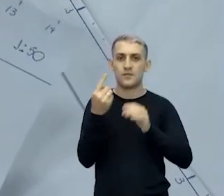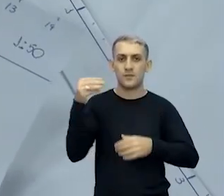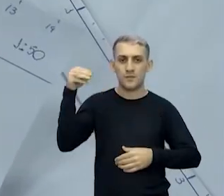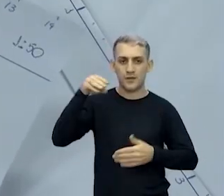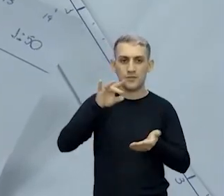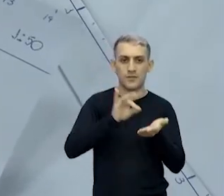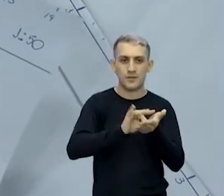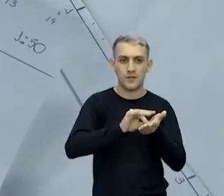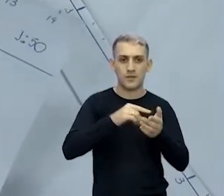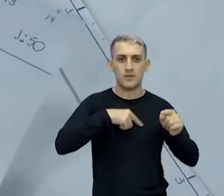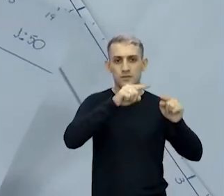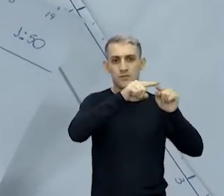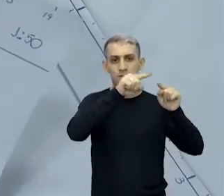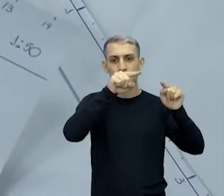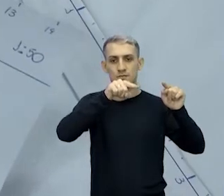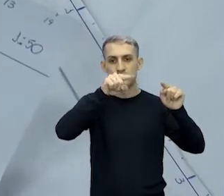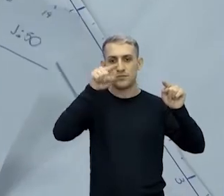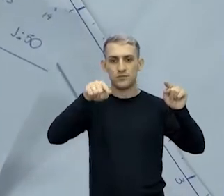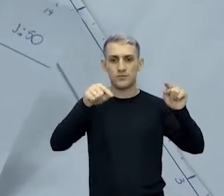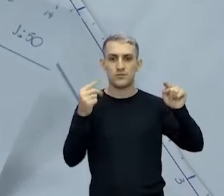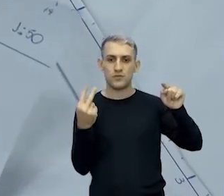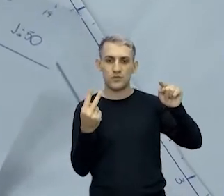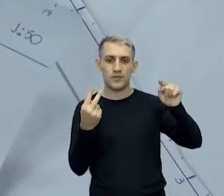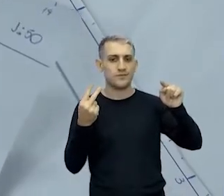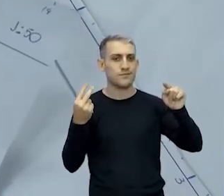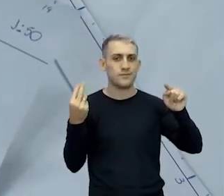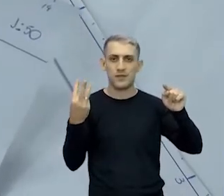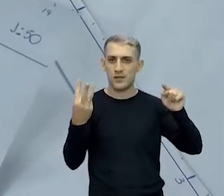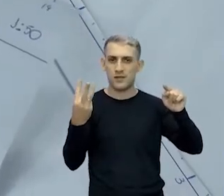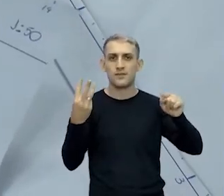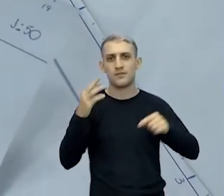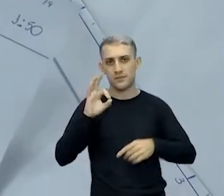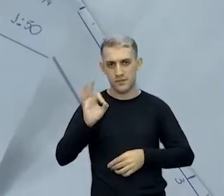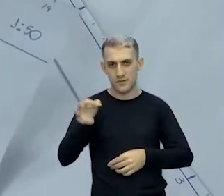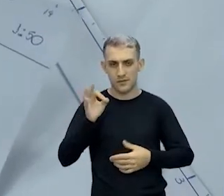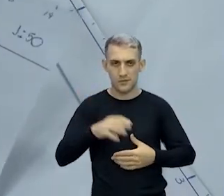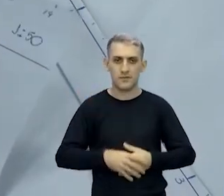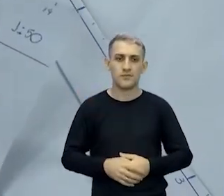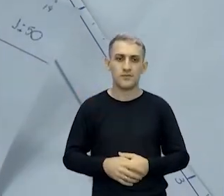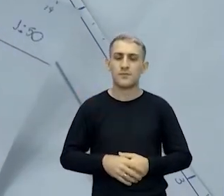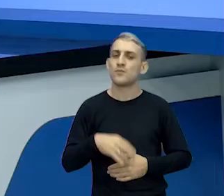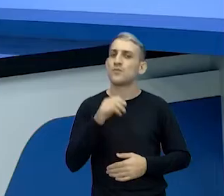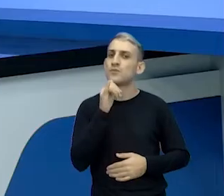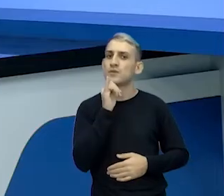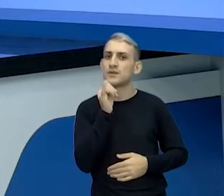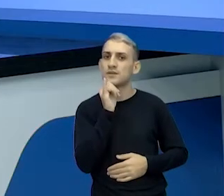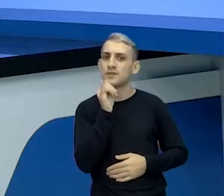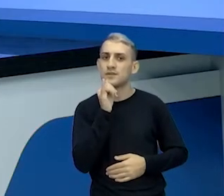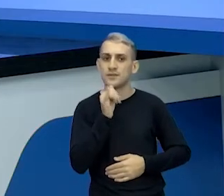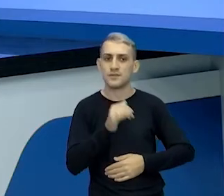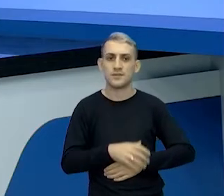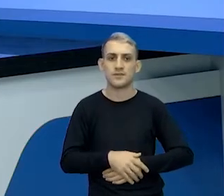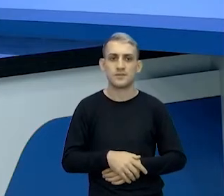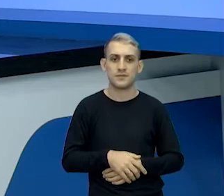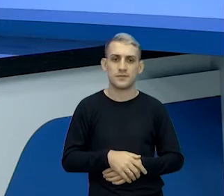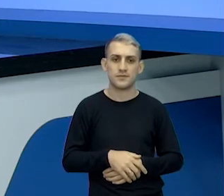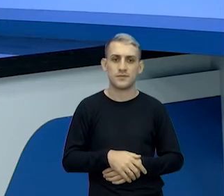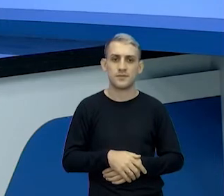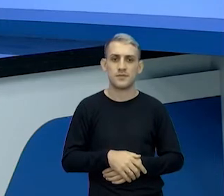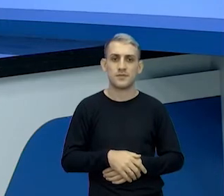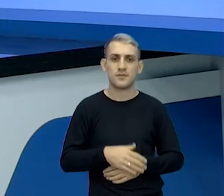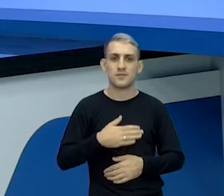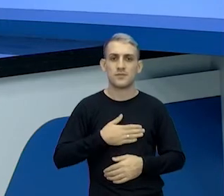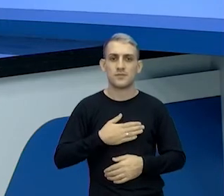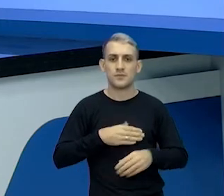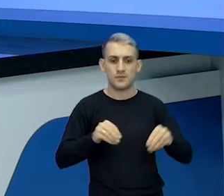real. Se eu vier até aqui, 2 metros. Se eu vier até aqui, 3 metros. Então, por exemplo, o meu